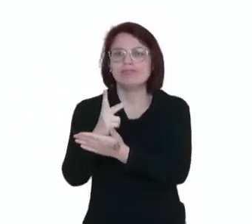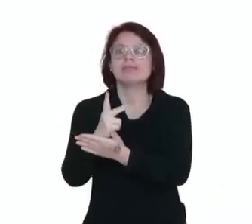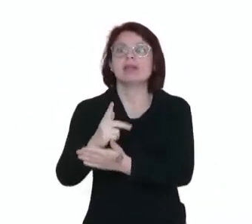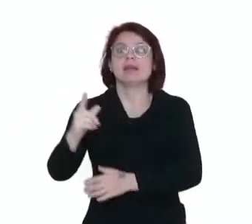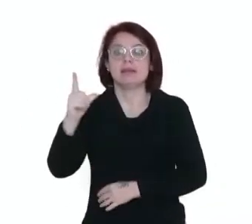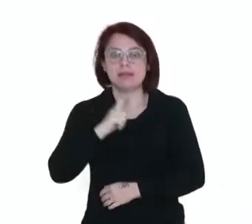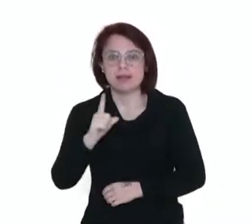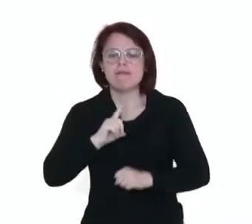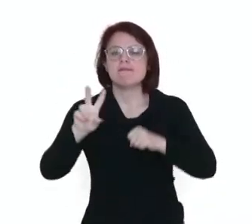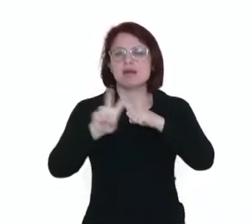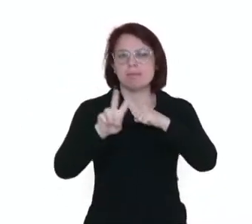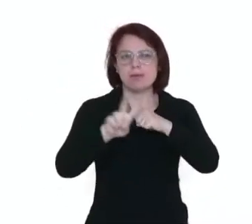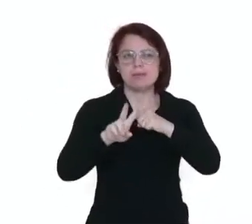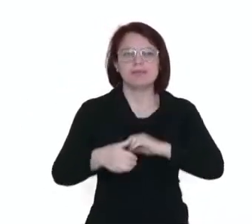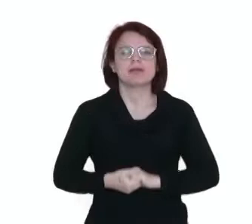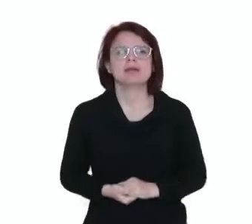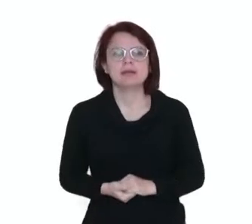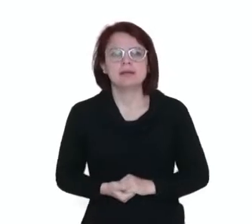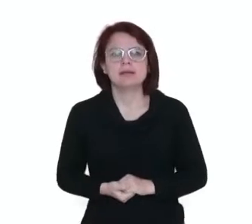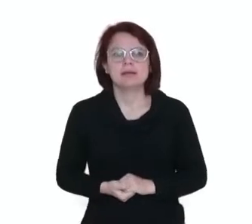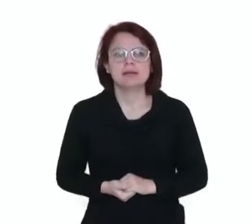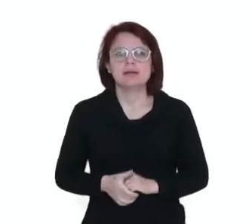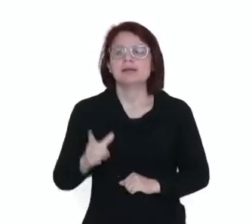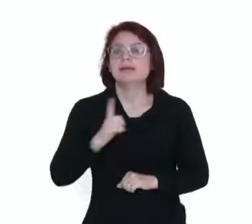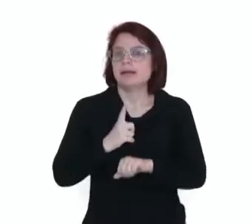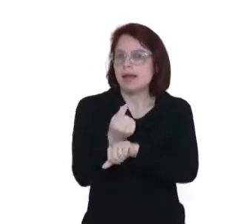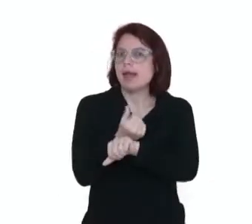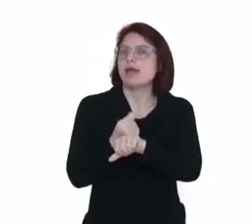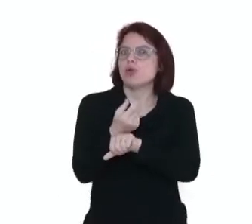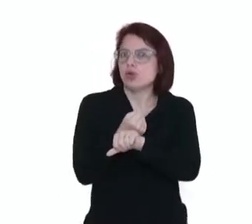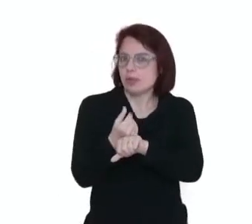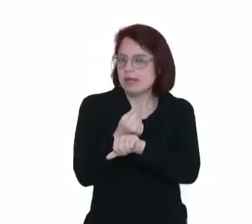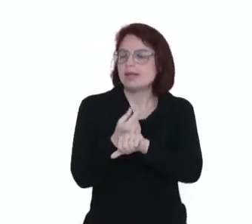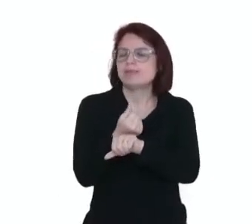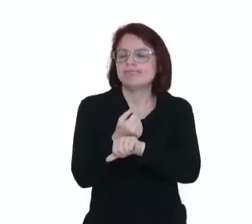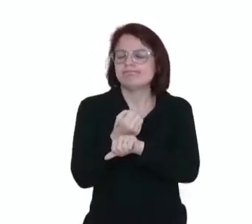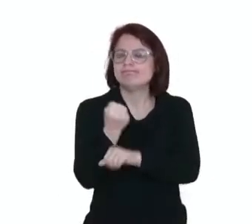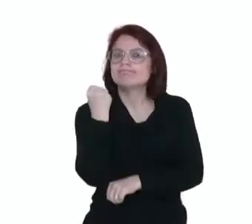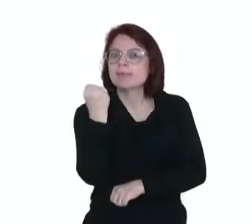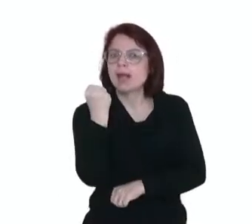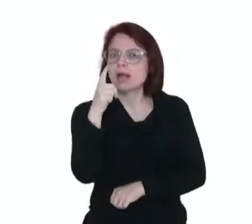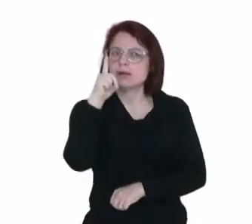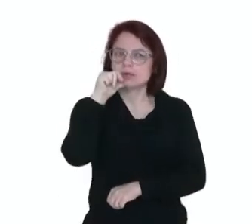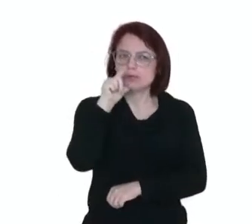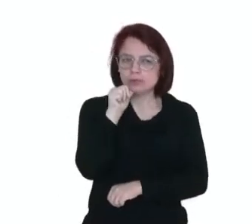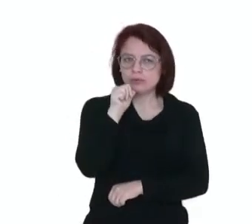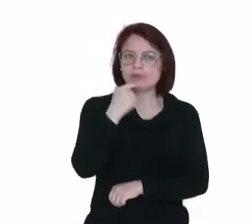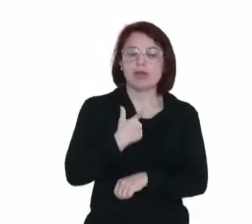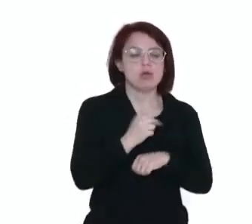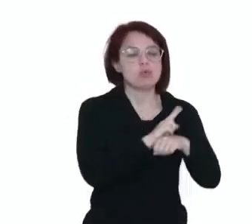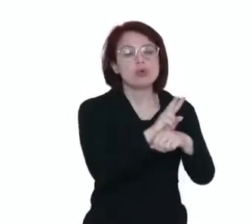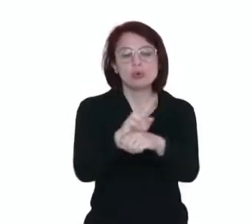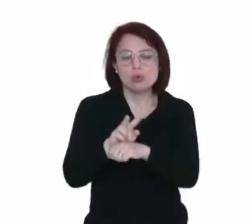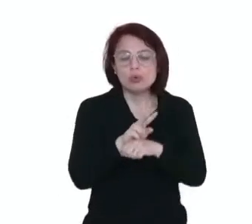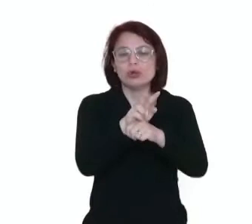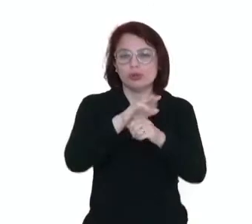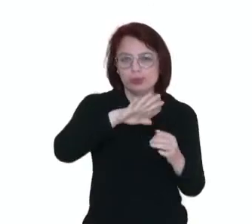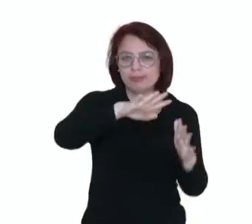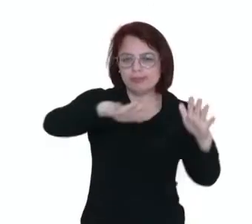parte verbal. Vamos lá. Economizo água, zelo pelo meio